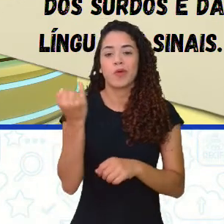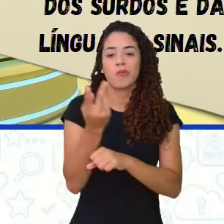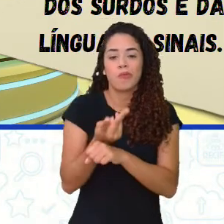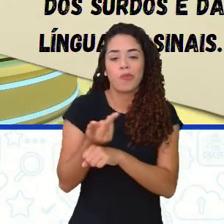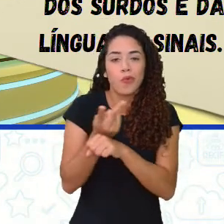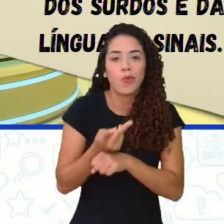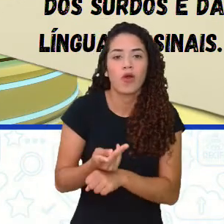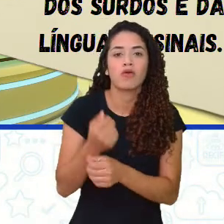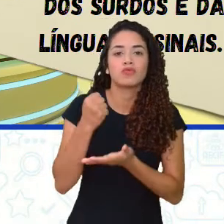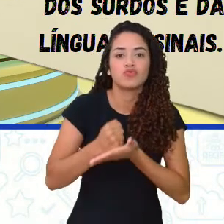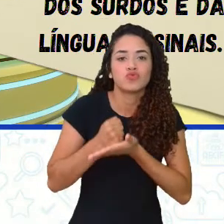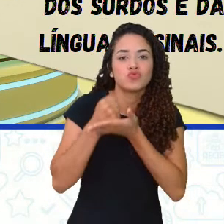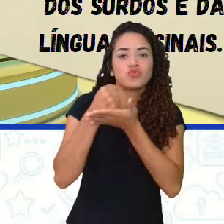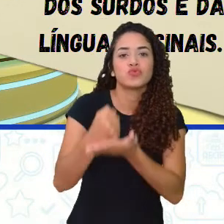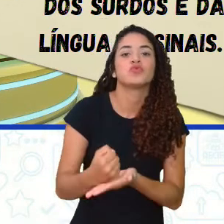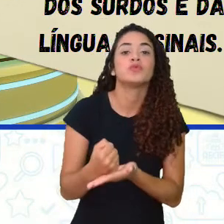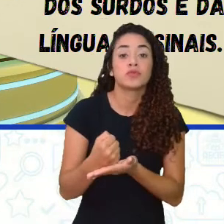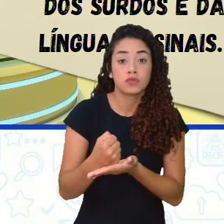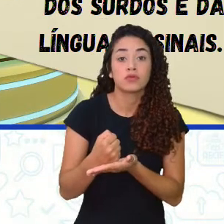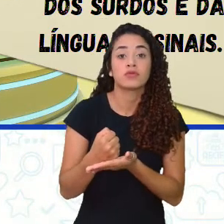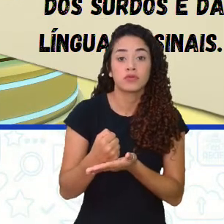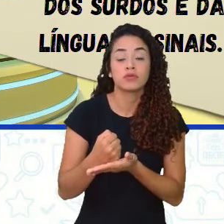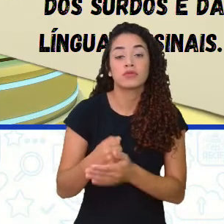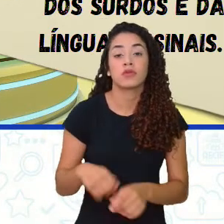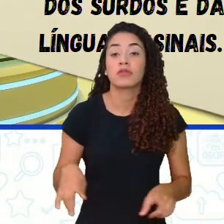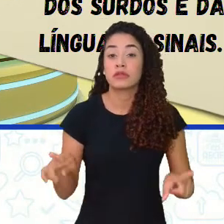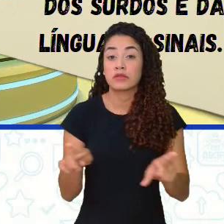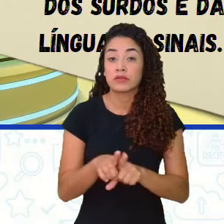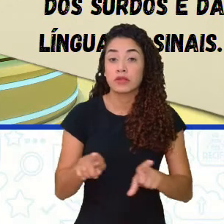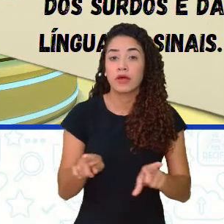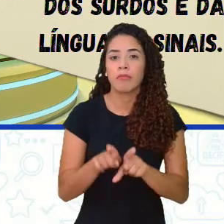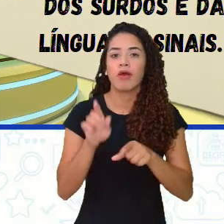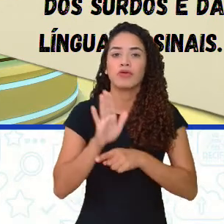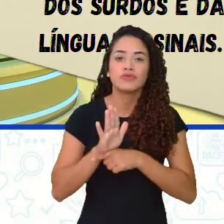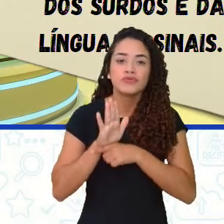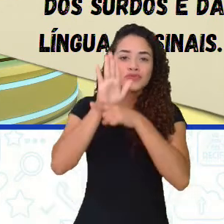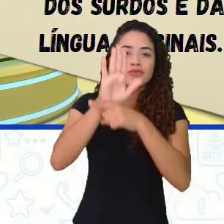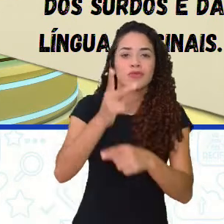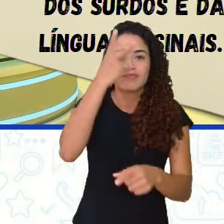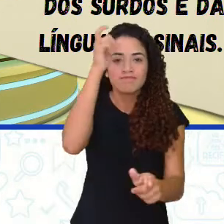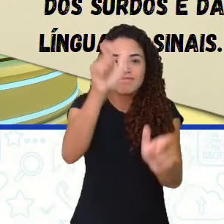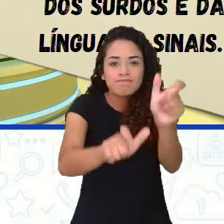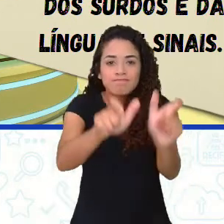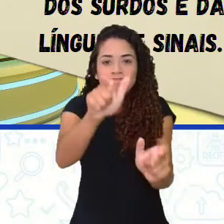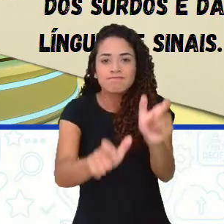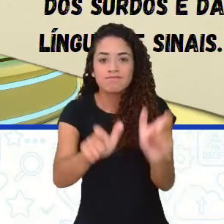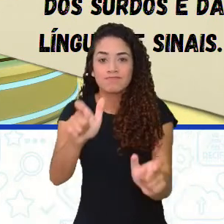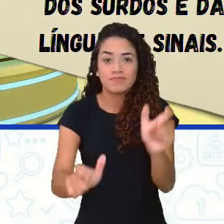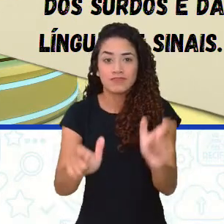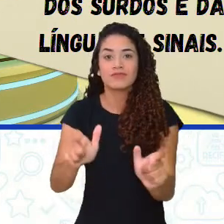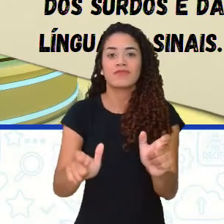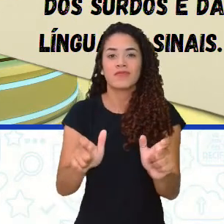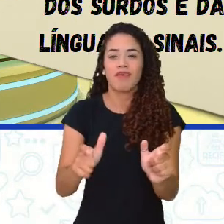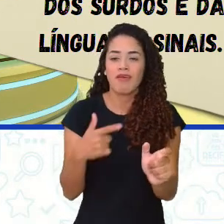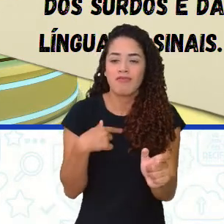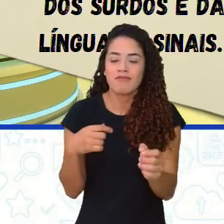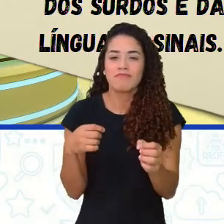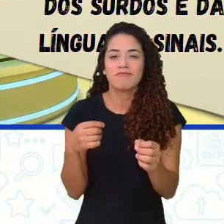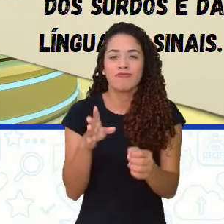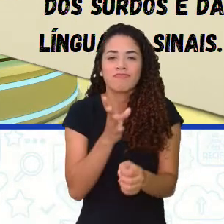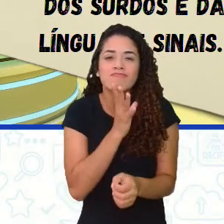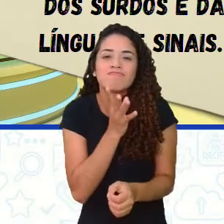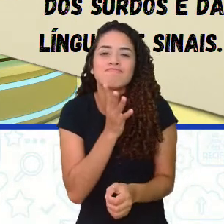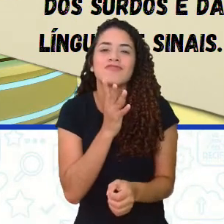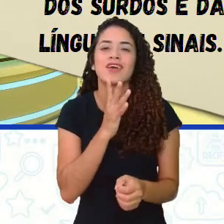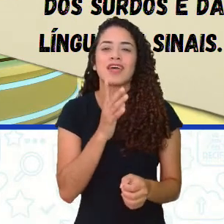ajuda, né? Procurar ajuda e também ajudar aquelas pessoas que é bem próxima da gente, que a gente nota